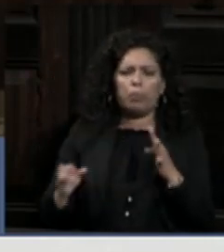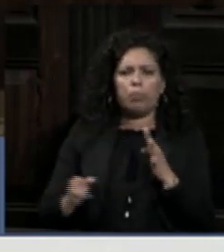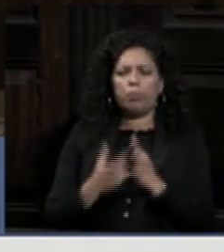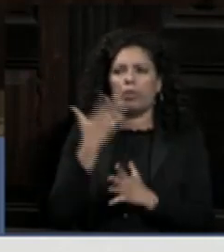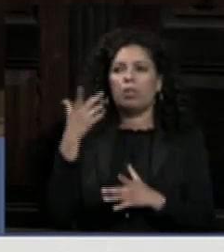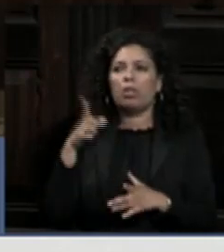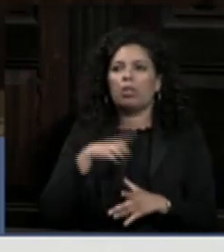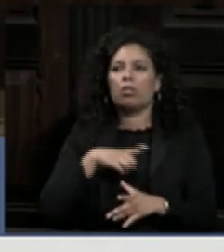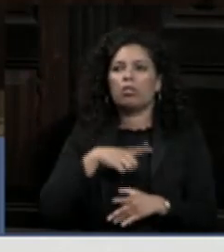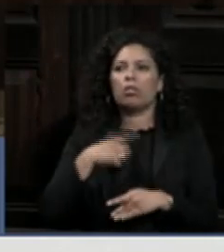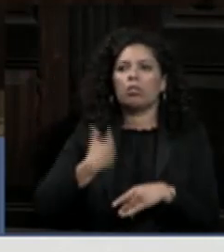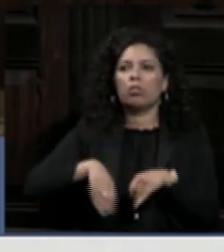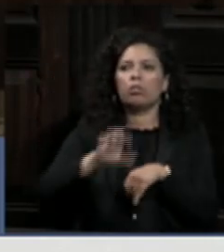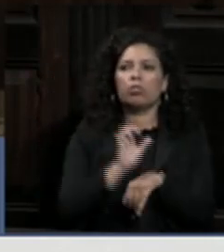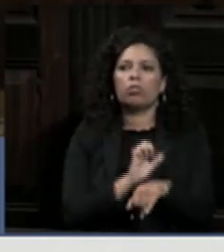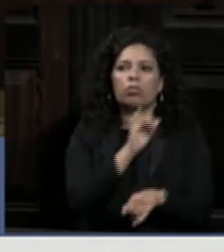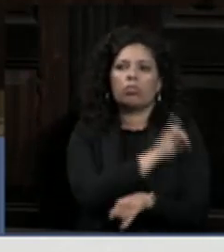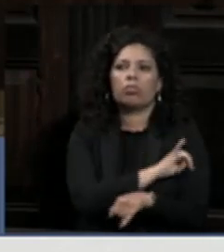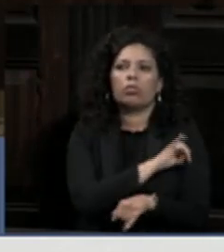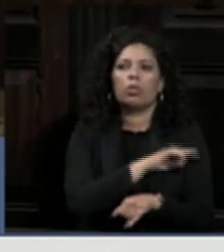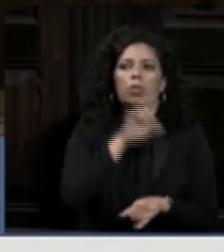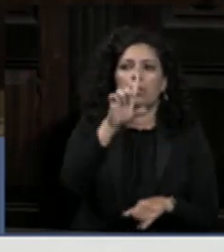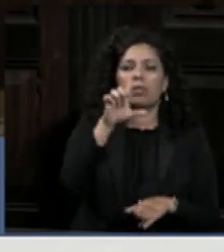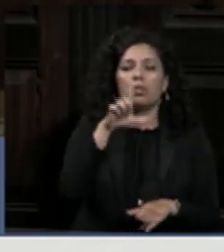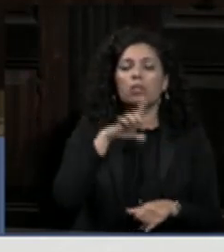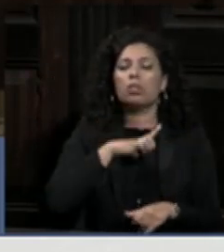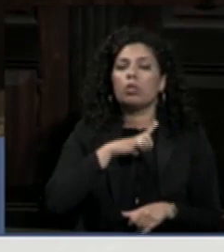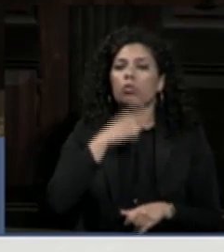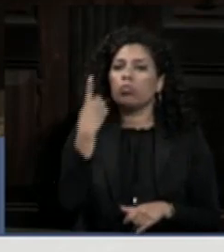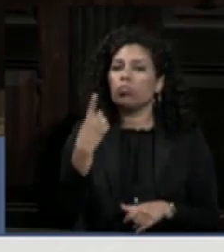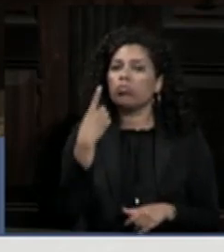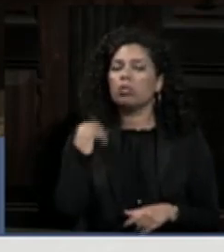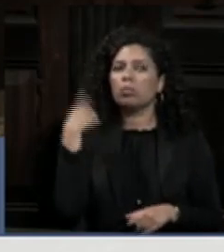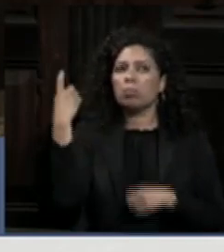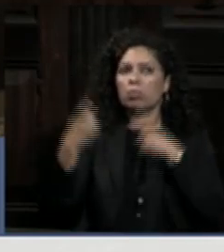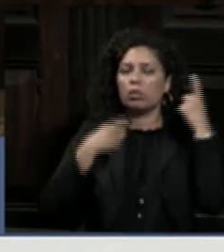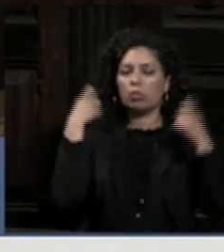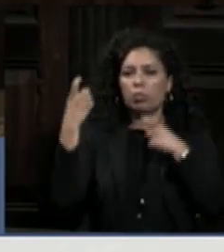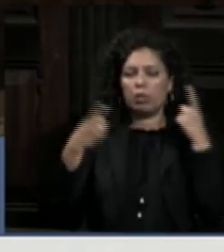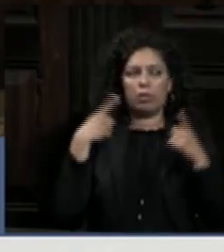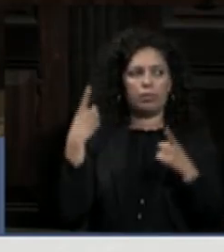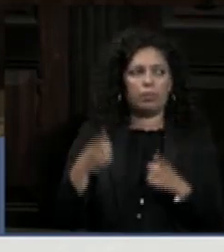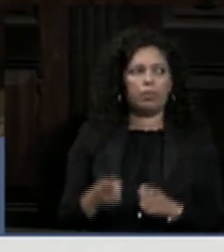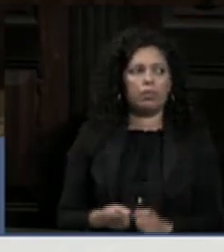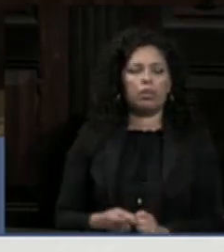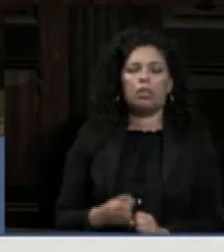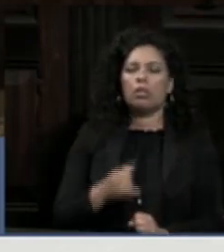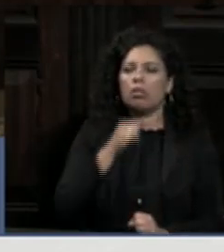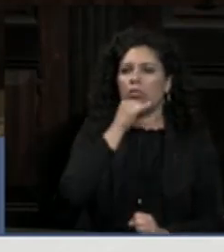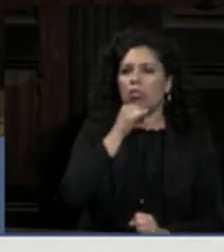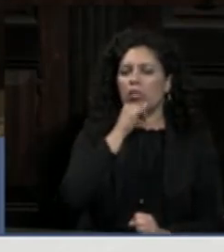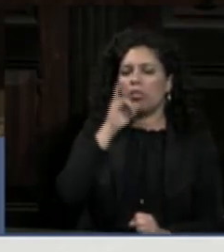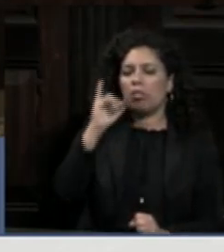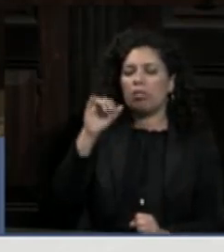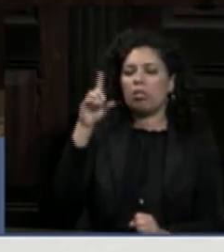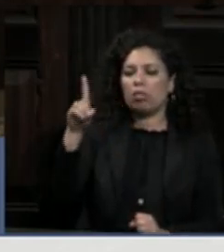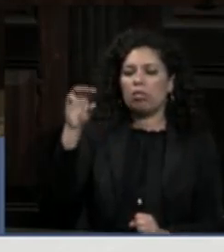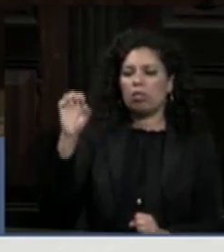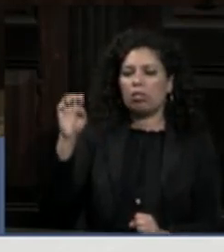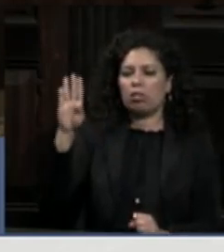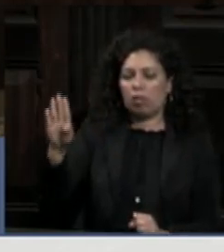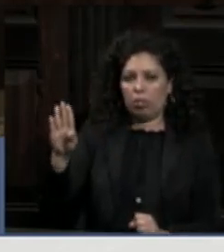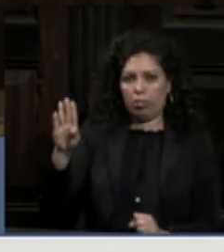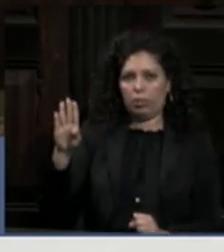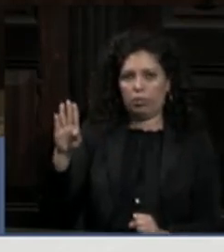relação ao estado do rio de janeiro temos aqui em relação ao ideb a queda do ensino